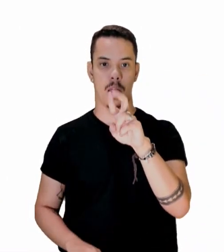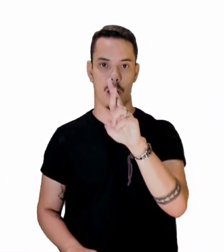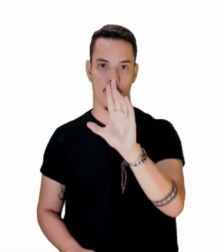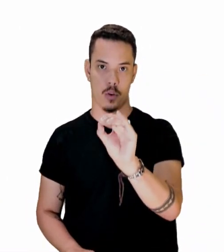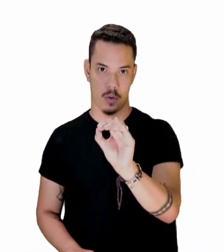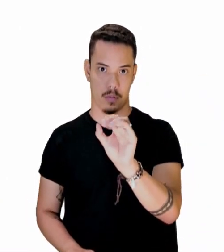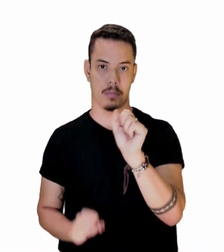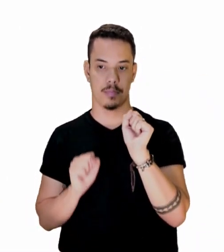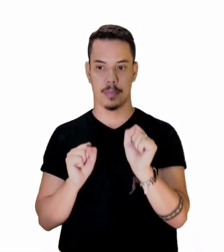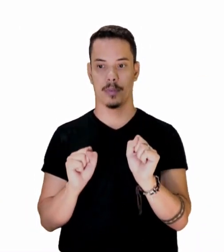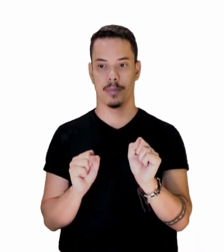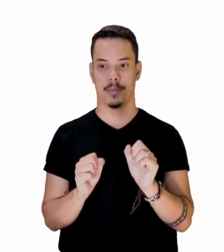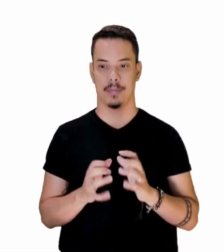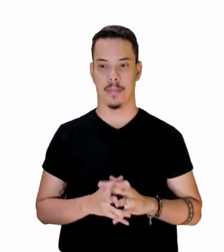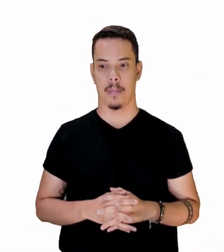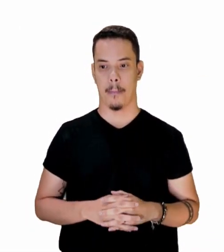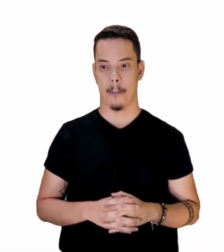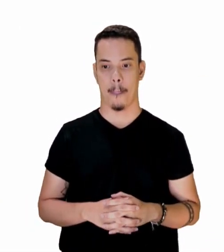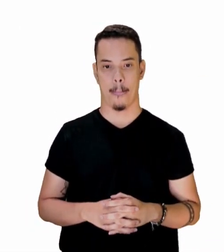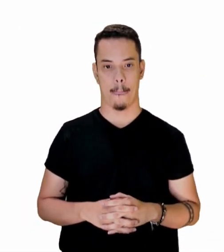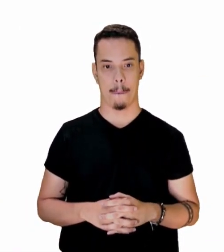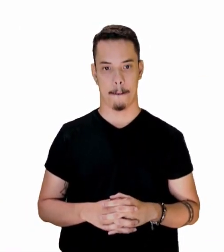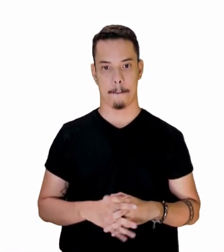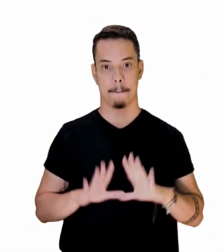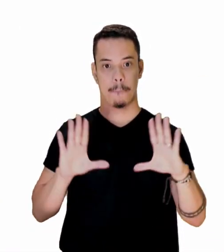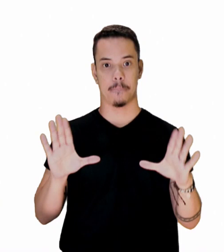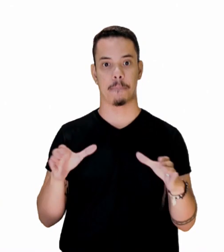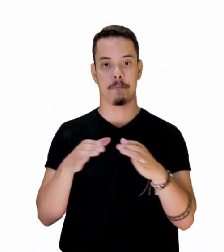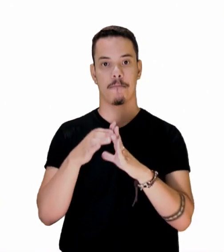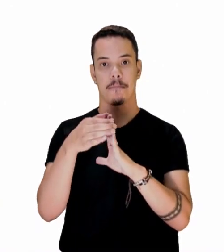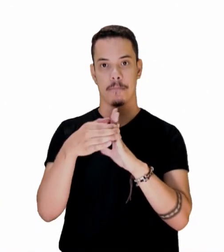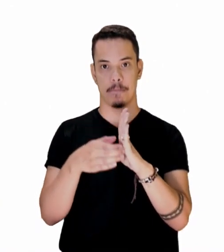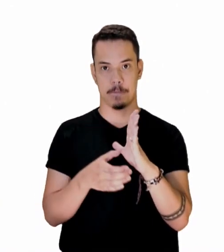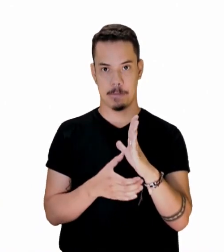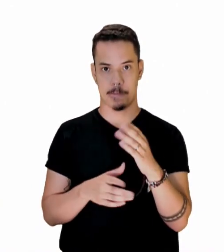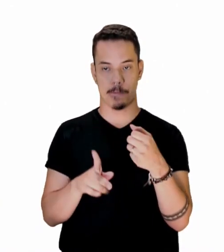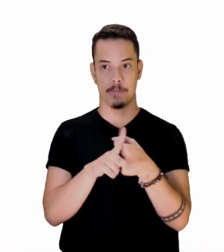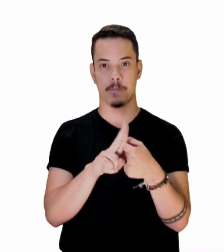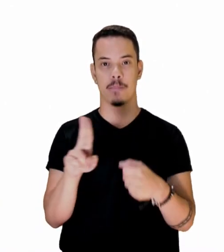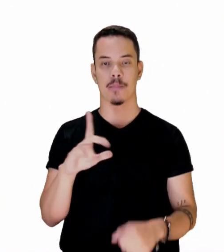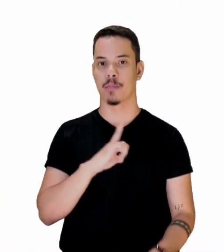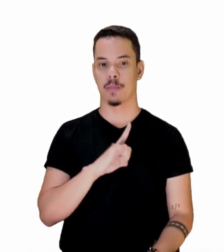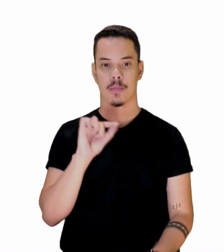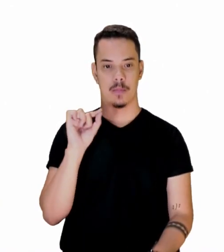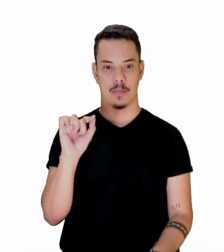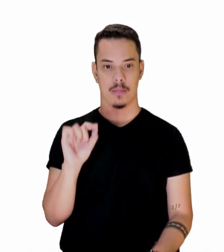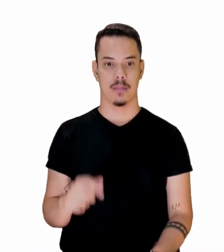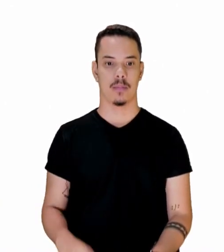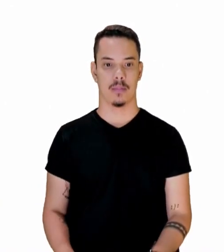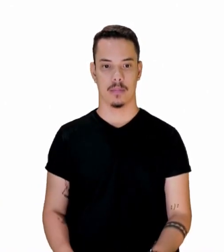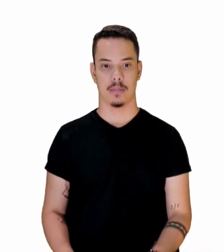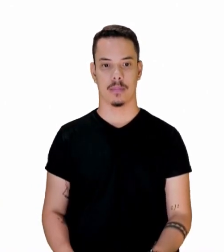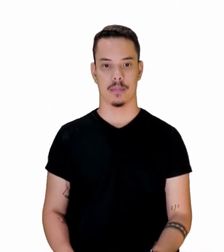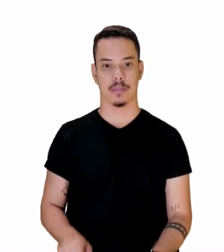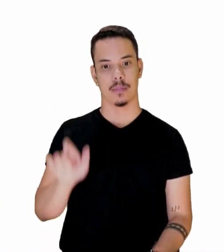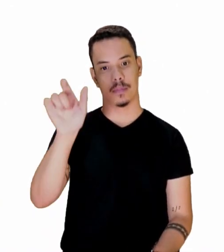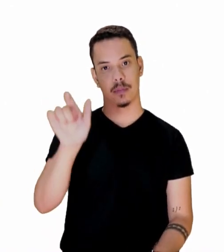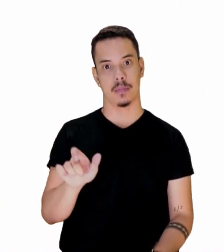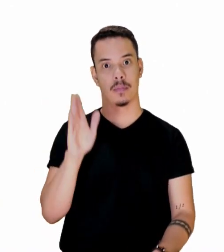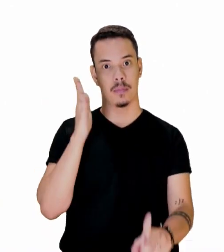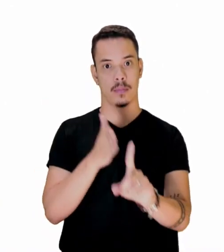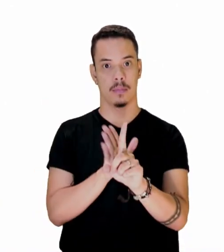pronome substantivo. A classificação dos pronomes, temos o seguinte, né? Pronomes pessoais retos